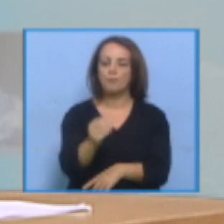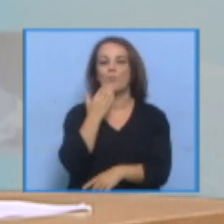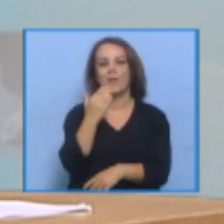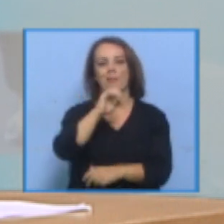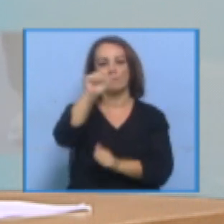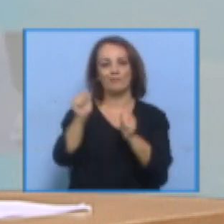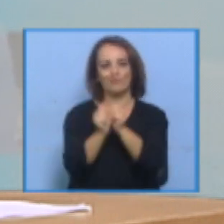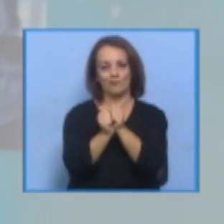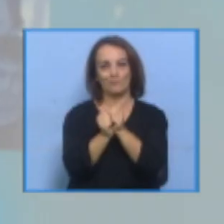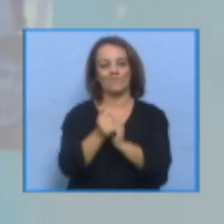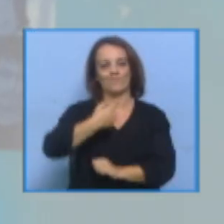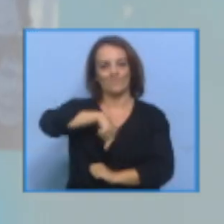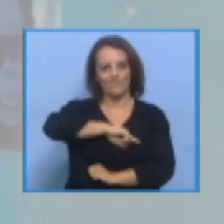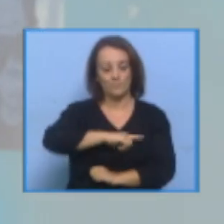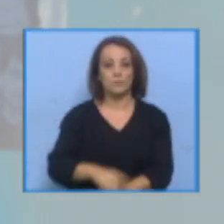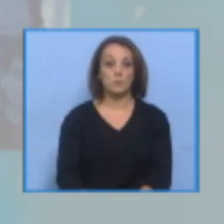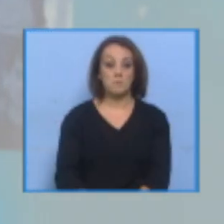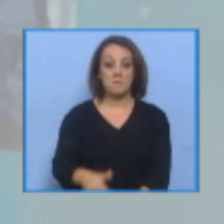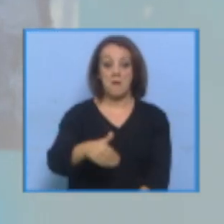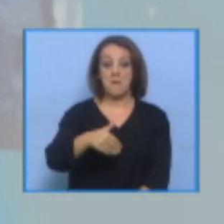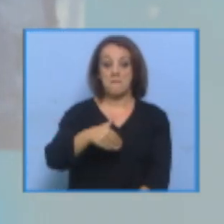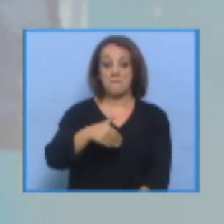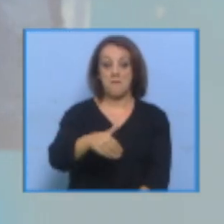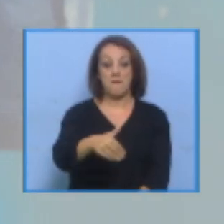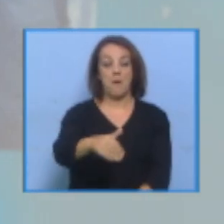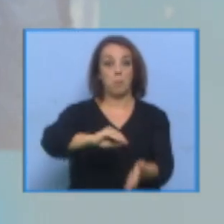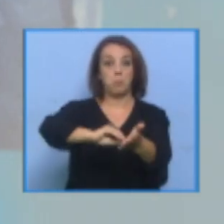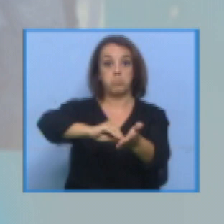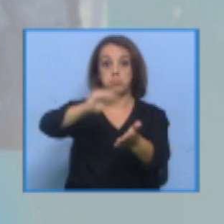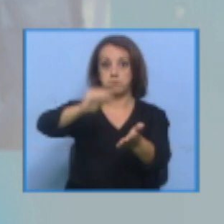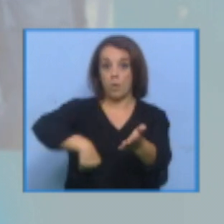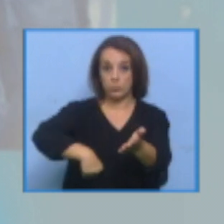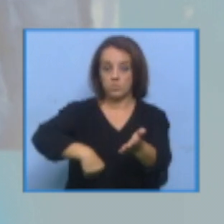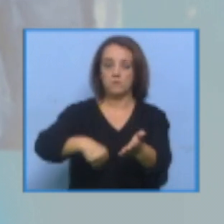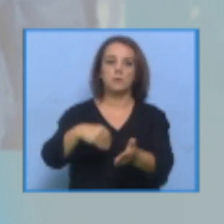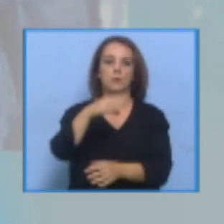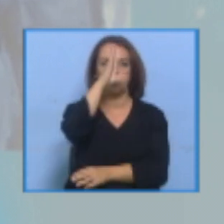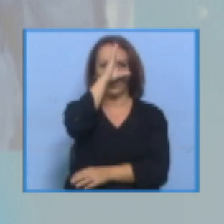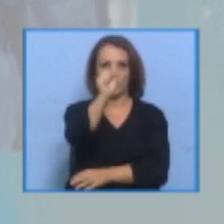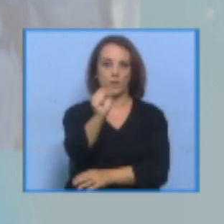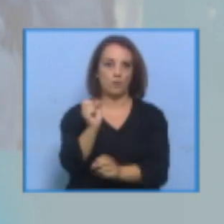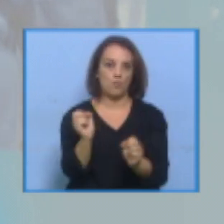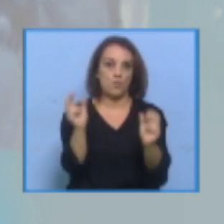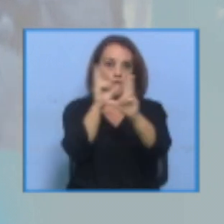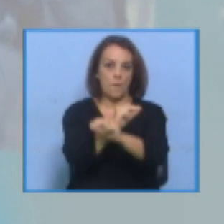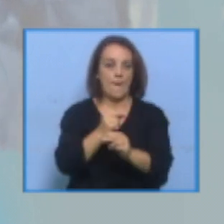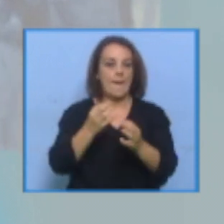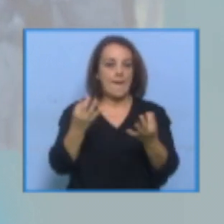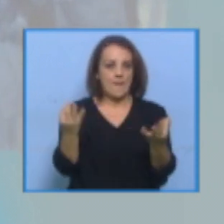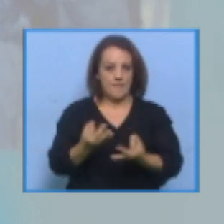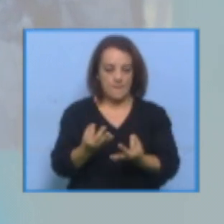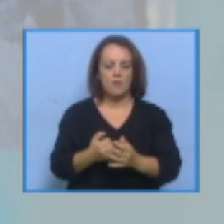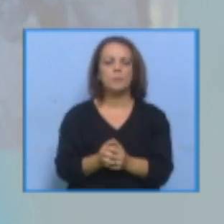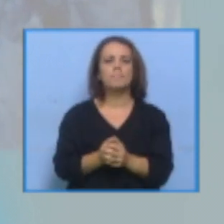companhia. Estamos nas vésperas de uma tomada de posse de um novo governo. Entretanto, há